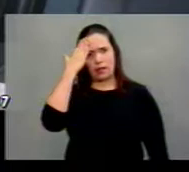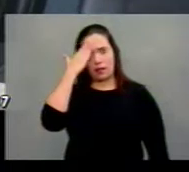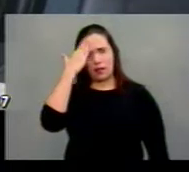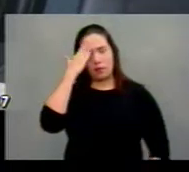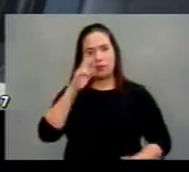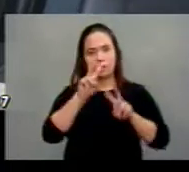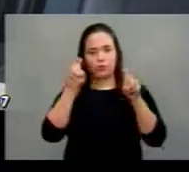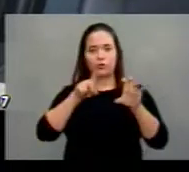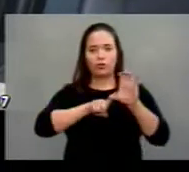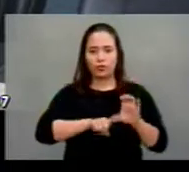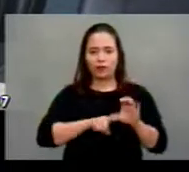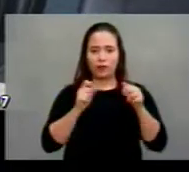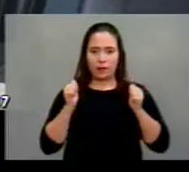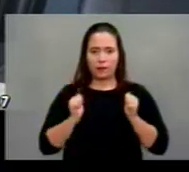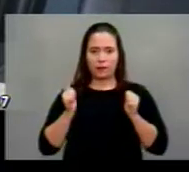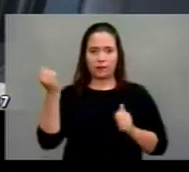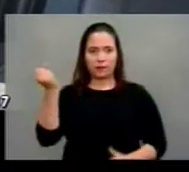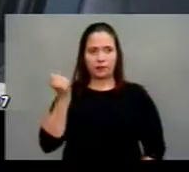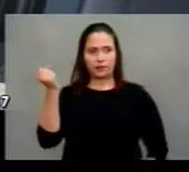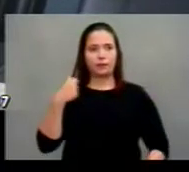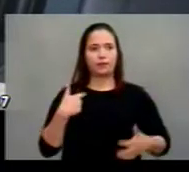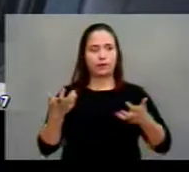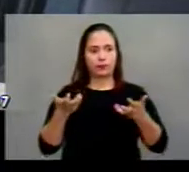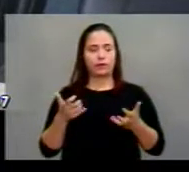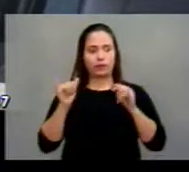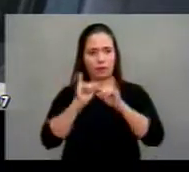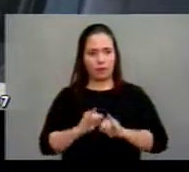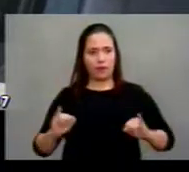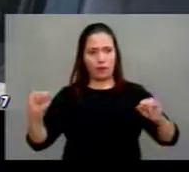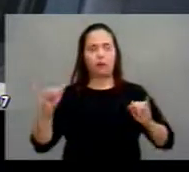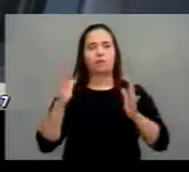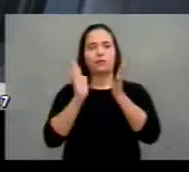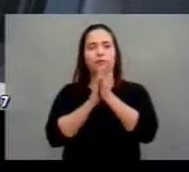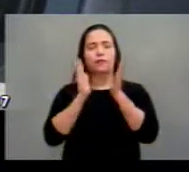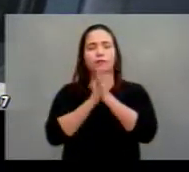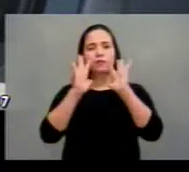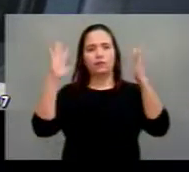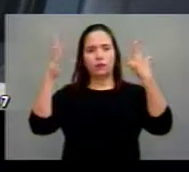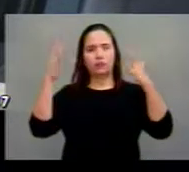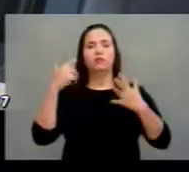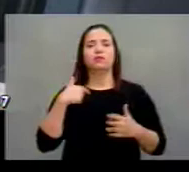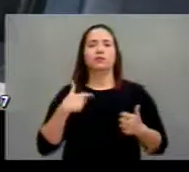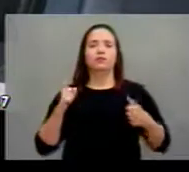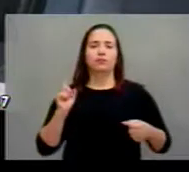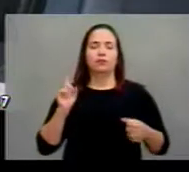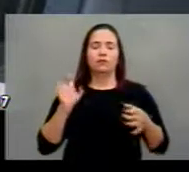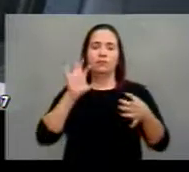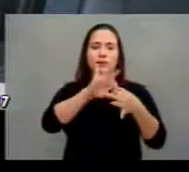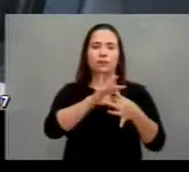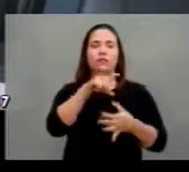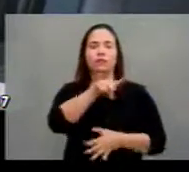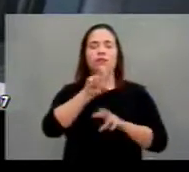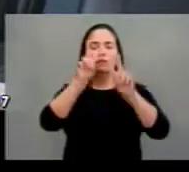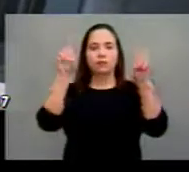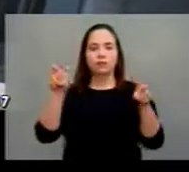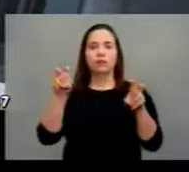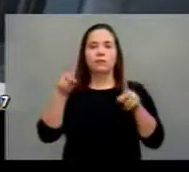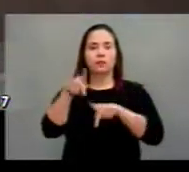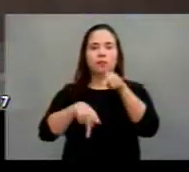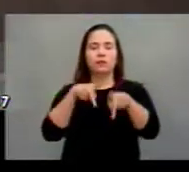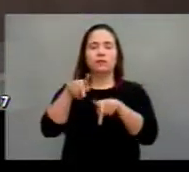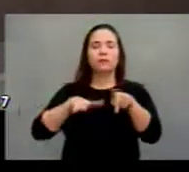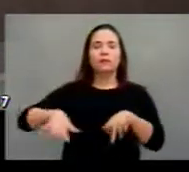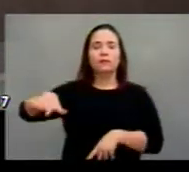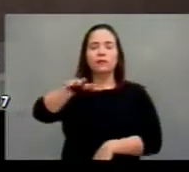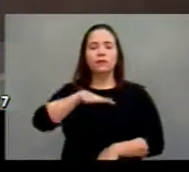da Previdência, mas eu queria registrar aqui meus parabéns e também me acostar ao seu pronunciamento em defesa do trabalhador brasileiro. Eu lhe